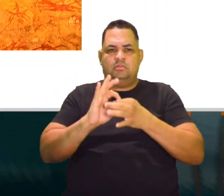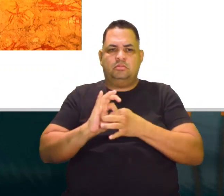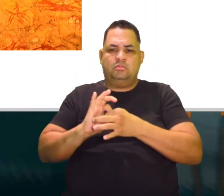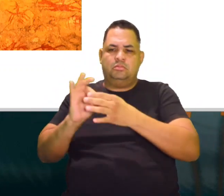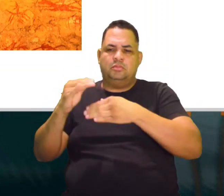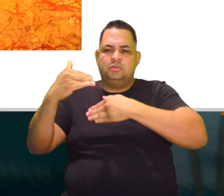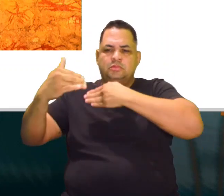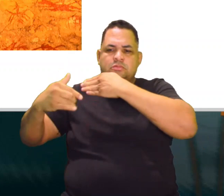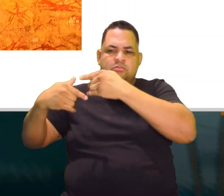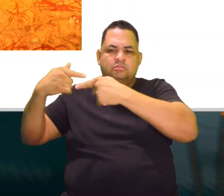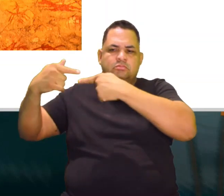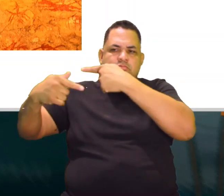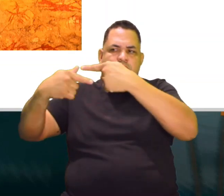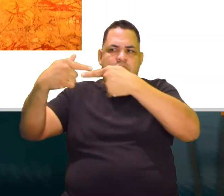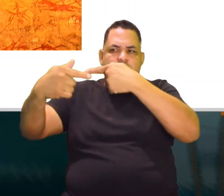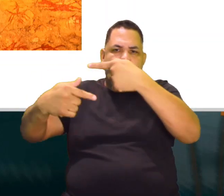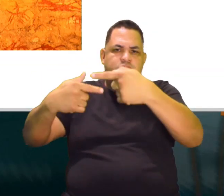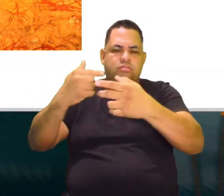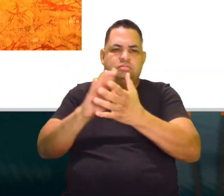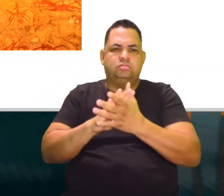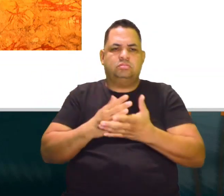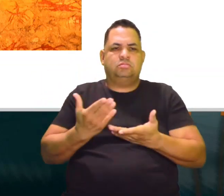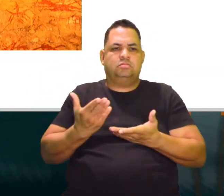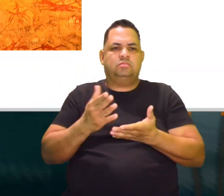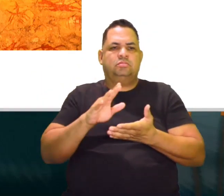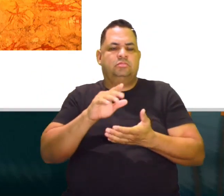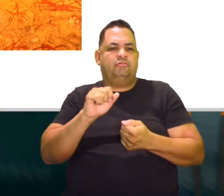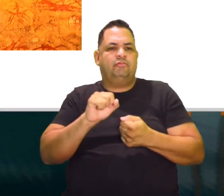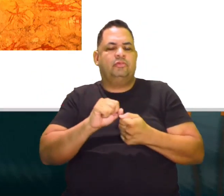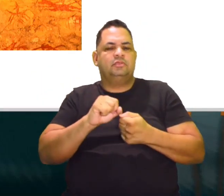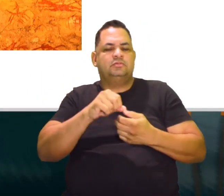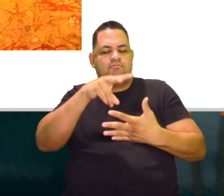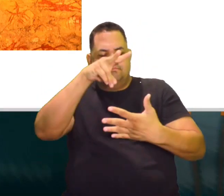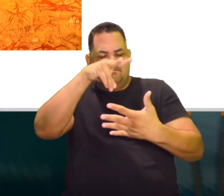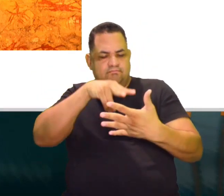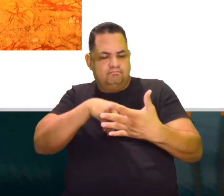geração a geração e as pessoas foram fazendo o quê? Leituras sobre